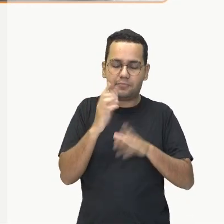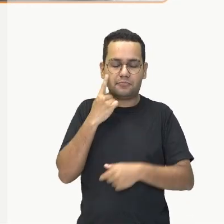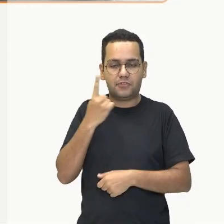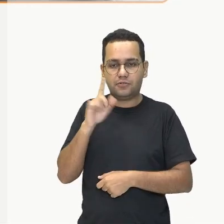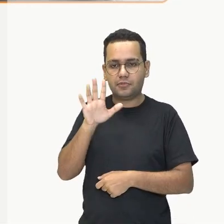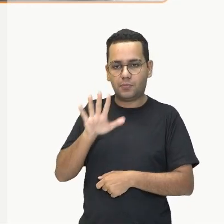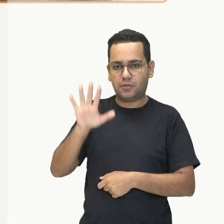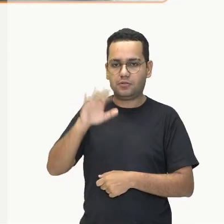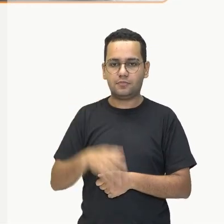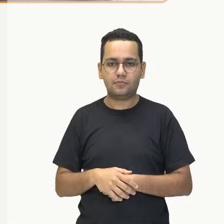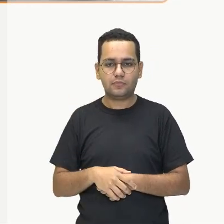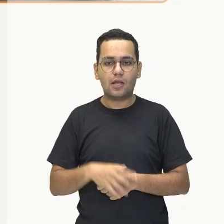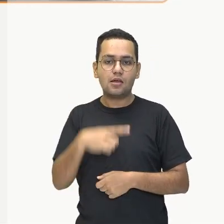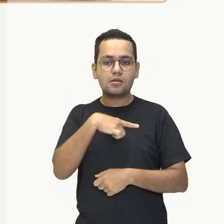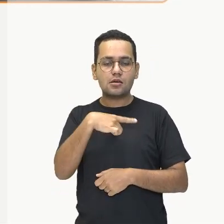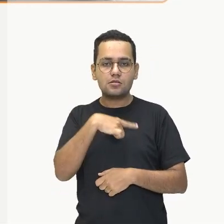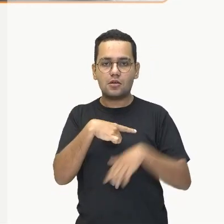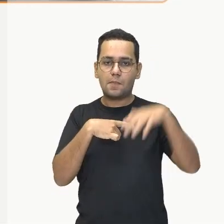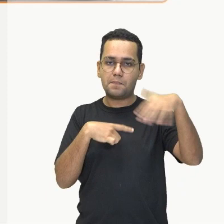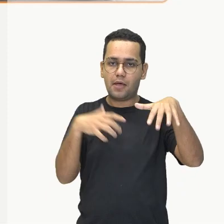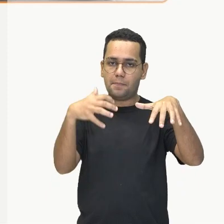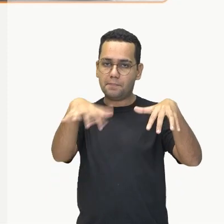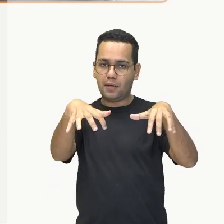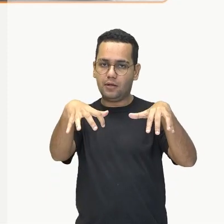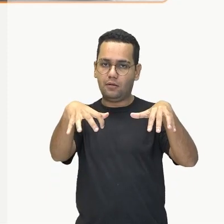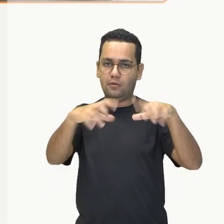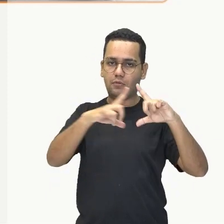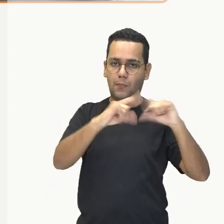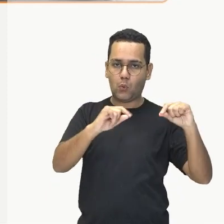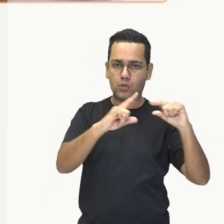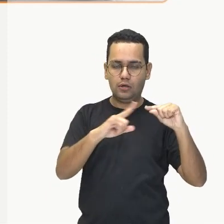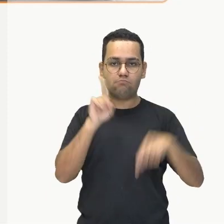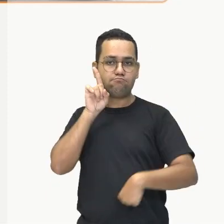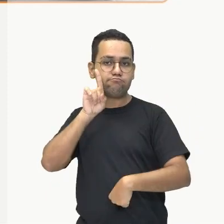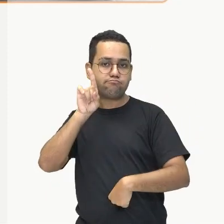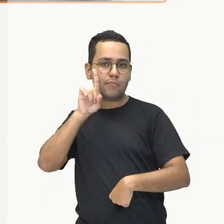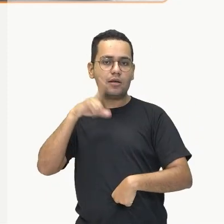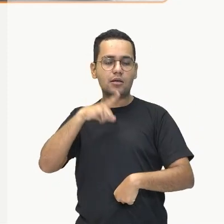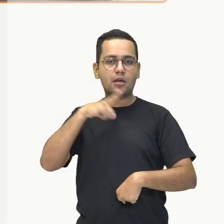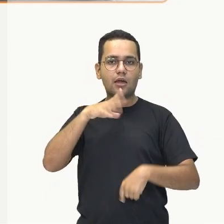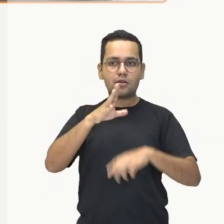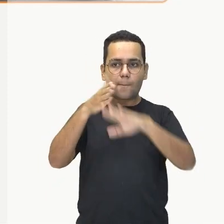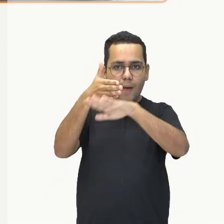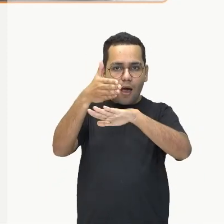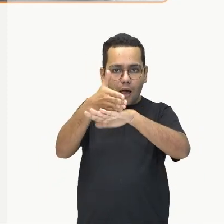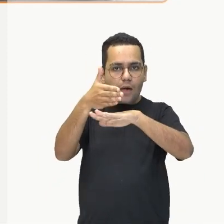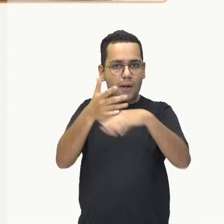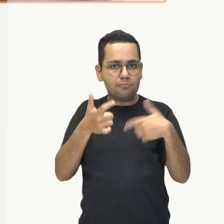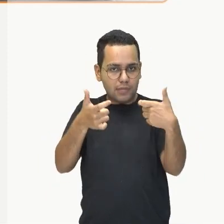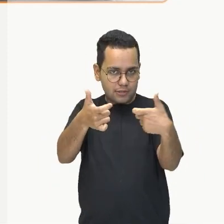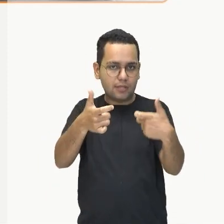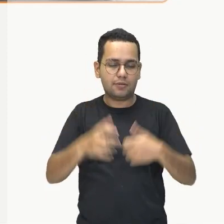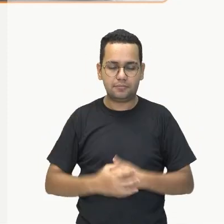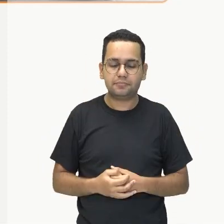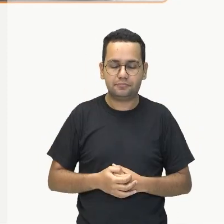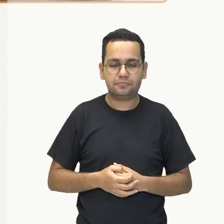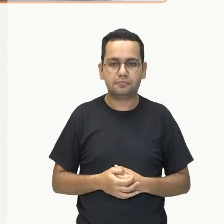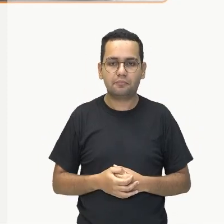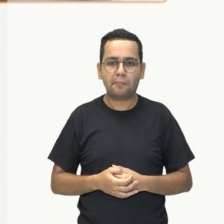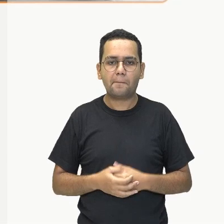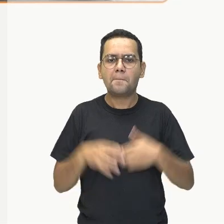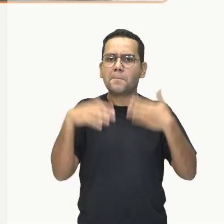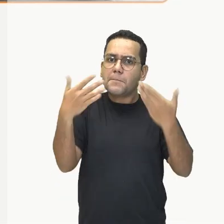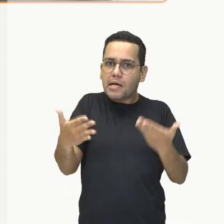estadunidenses e também japoneses que entraram em conflito. Galera, a partir do momento que os japoneses viram-se obrigados